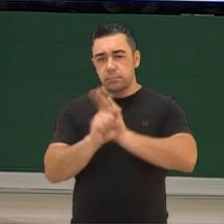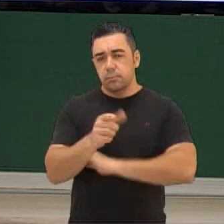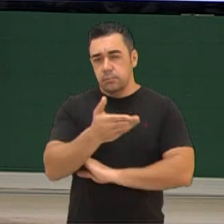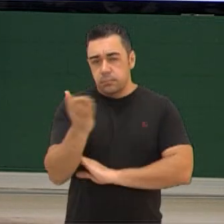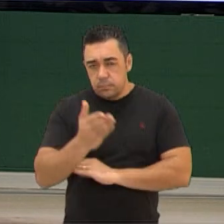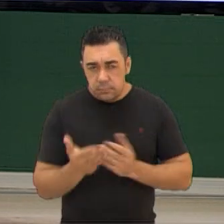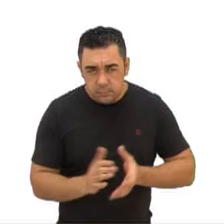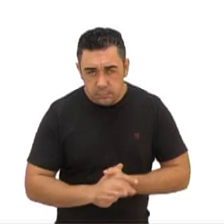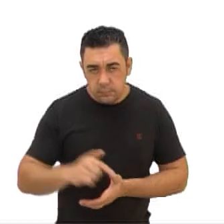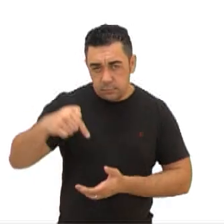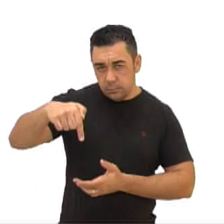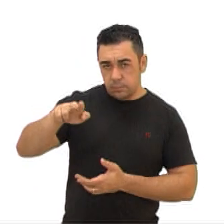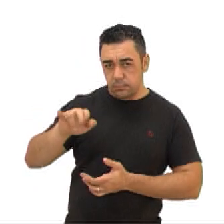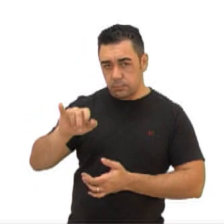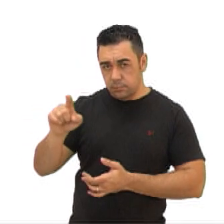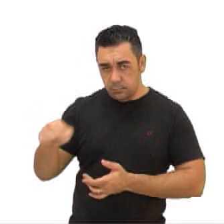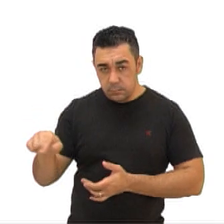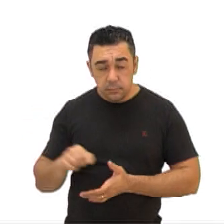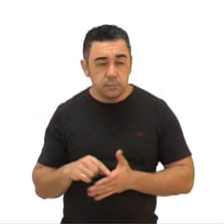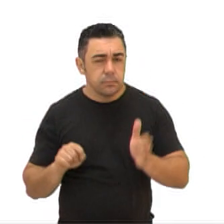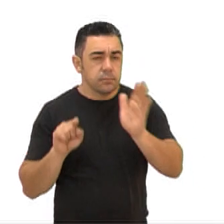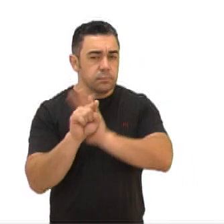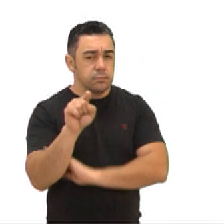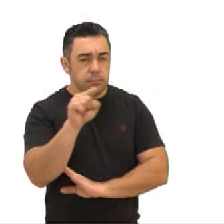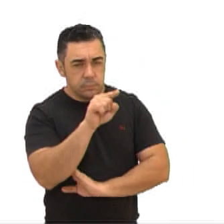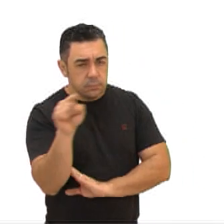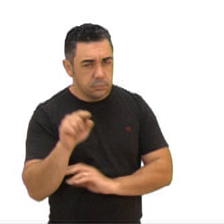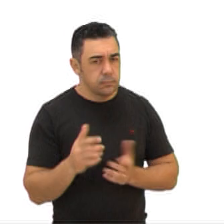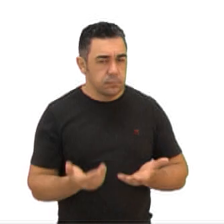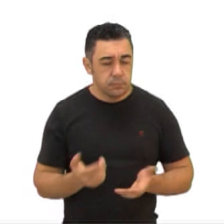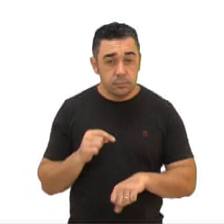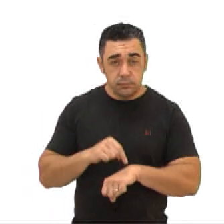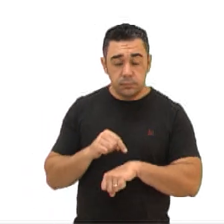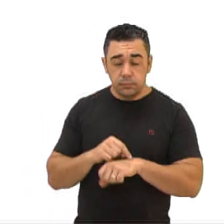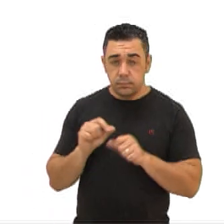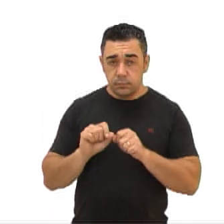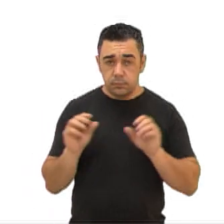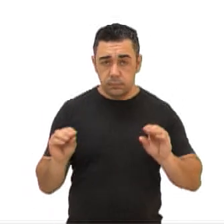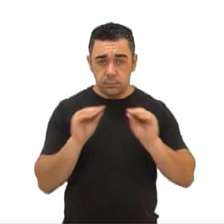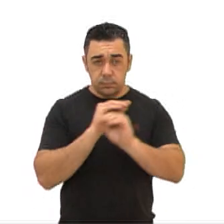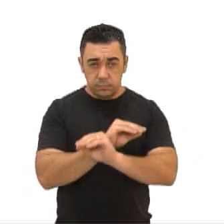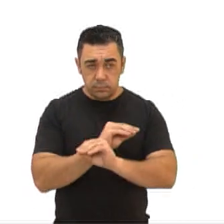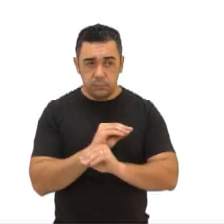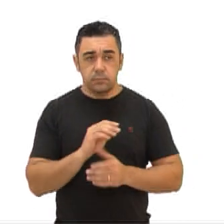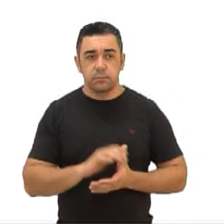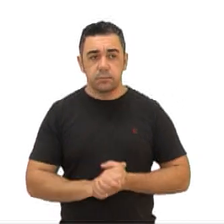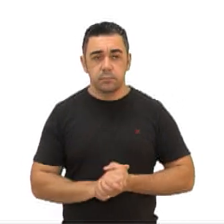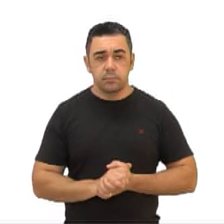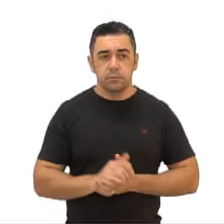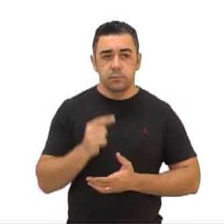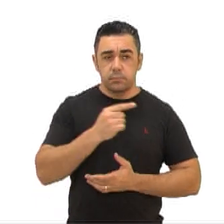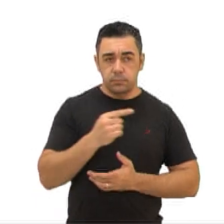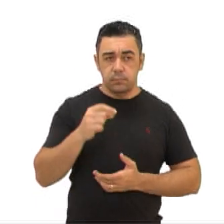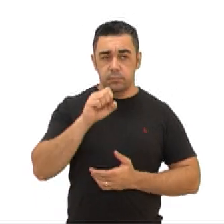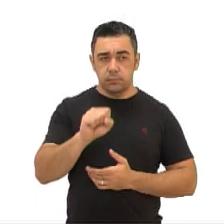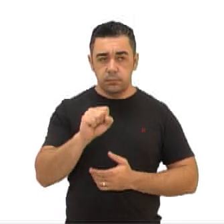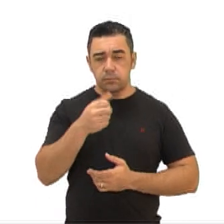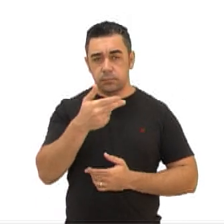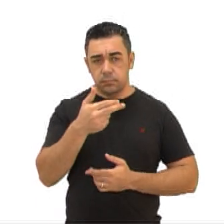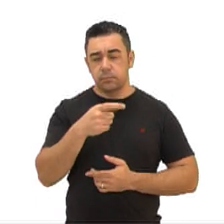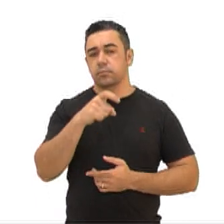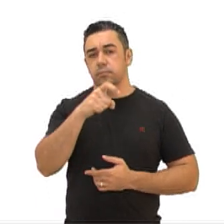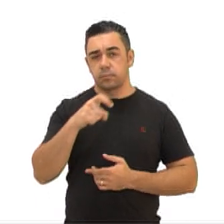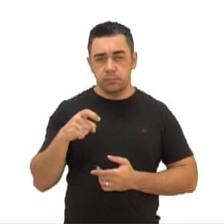Nesse quiz, ele pergunta para vocês, na hora de escrever a sentença, menos 8 igual a